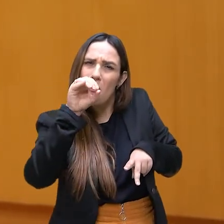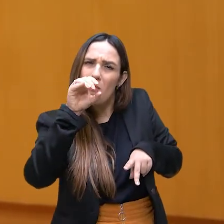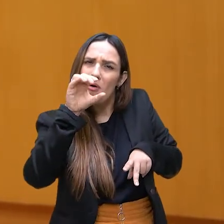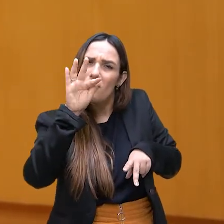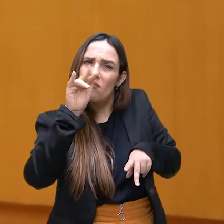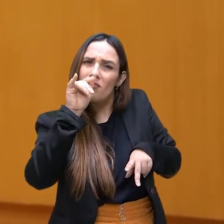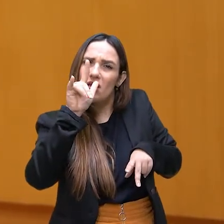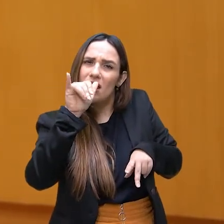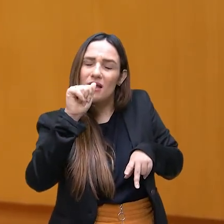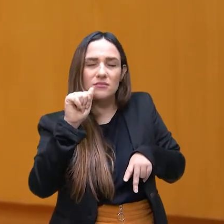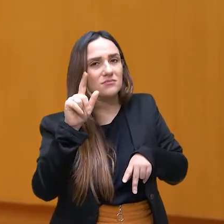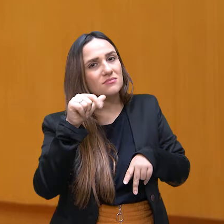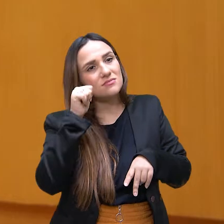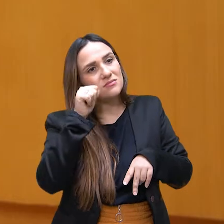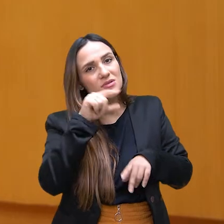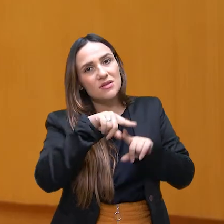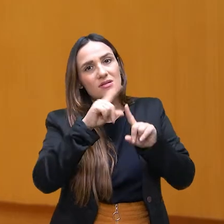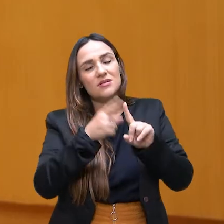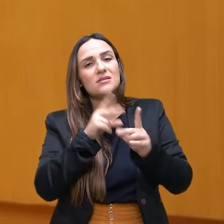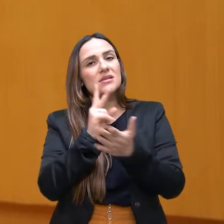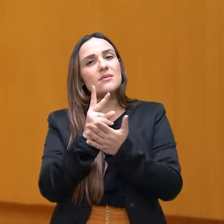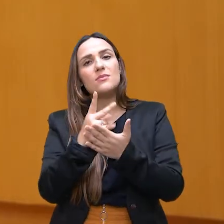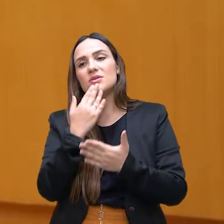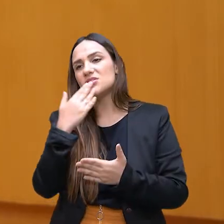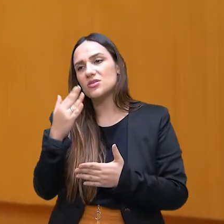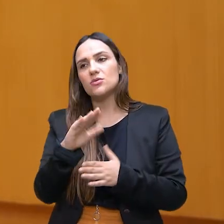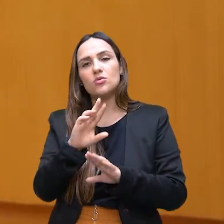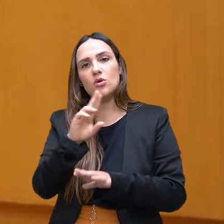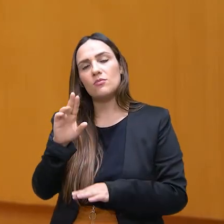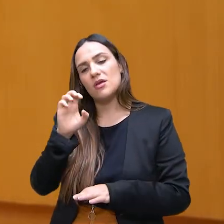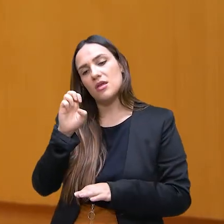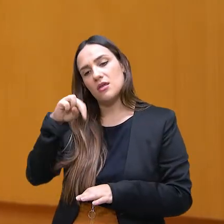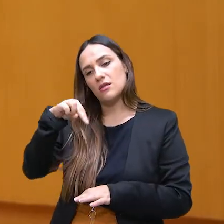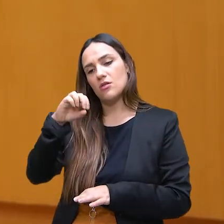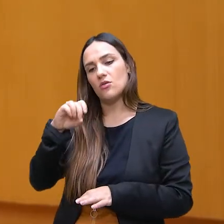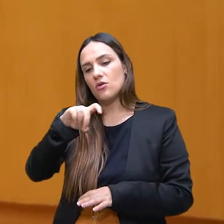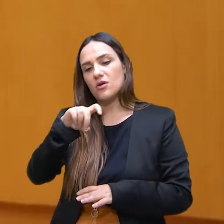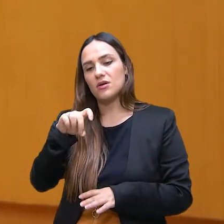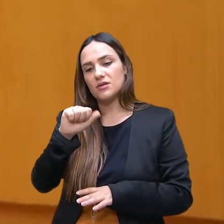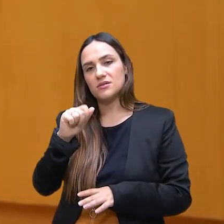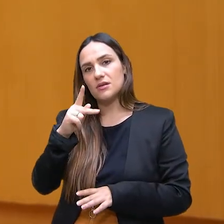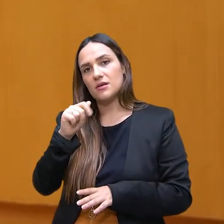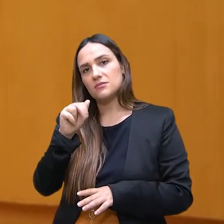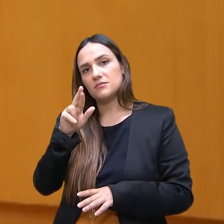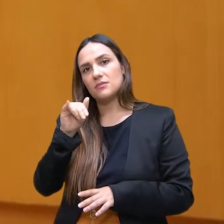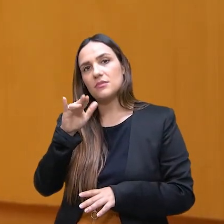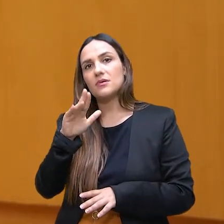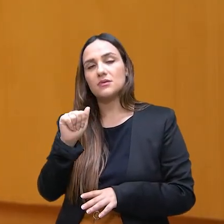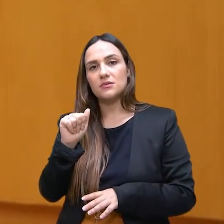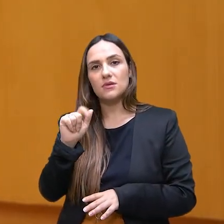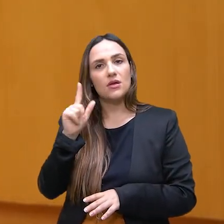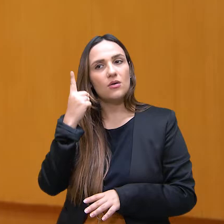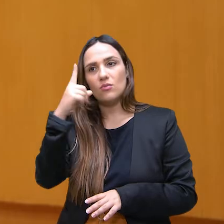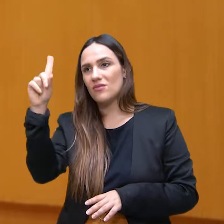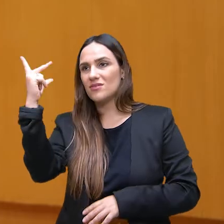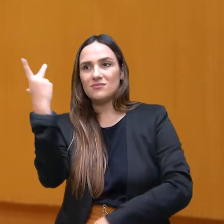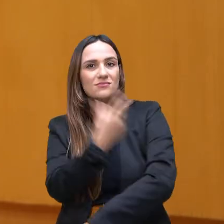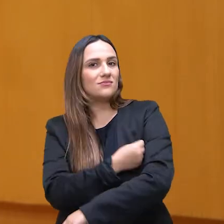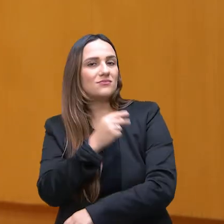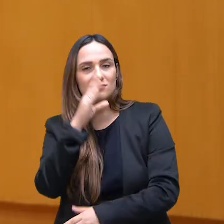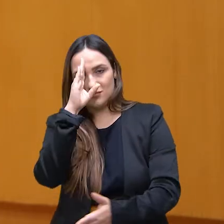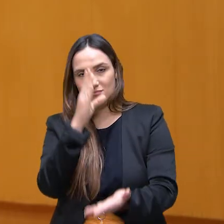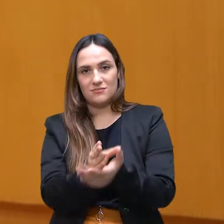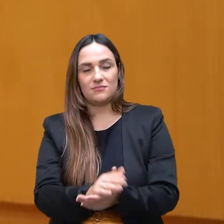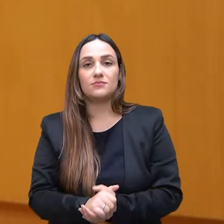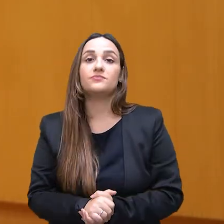parturientes, as grávidas, pediam sempre a enoxaparina, que é mais avançada, aplica-se uma vez apenas e é mais